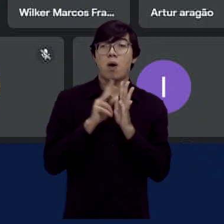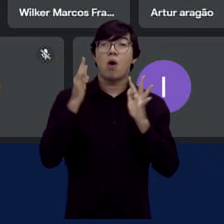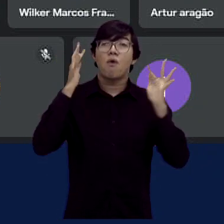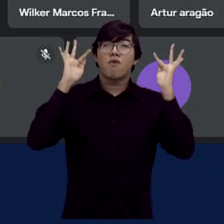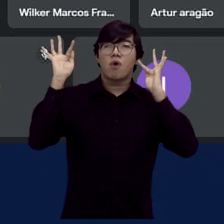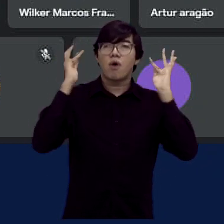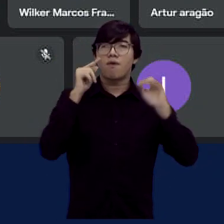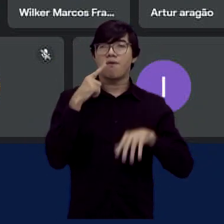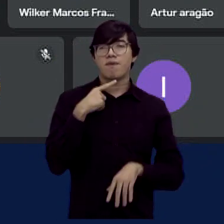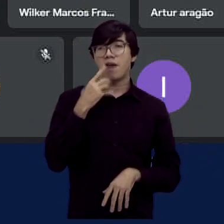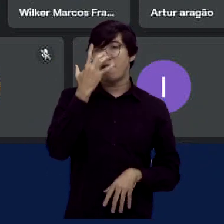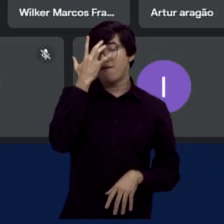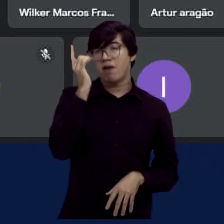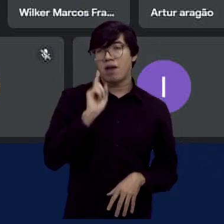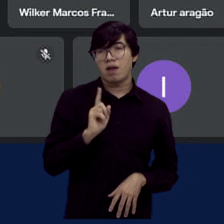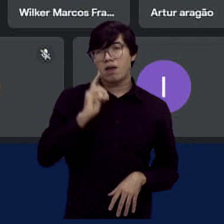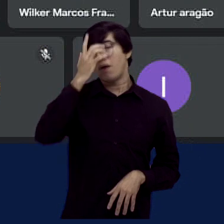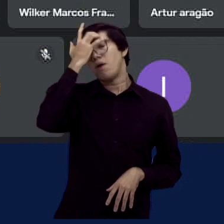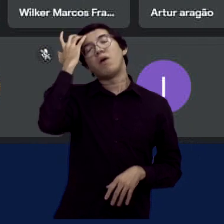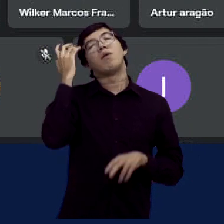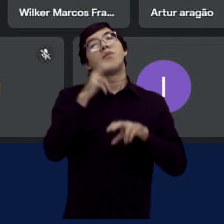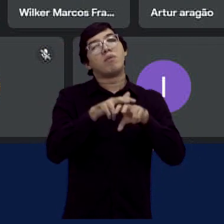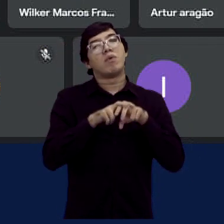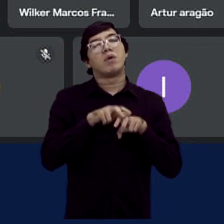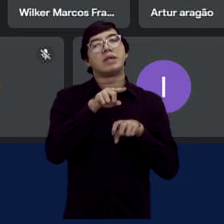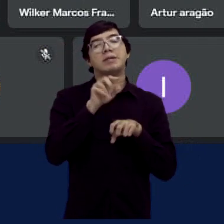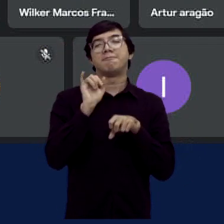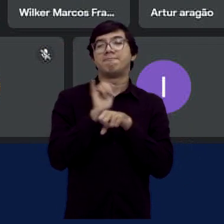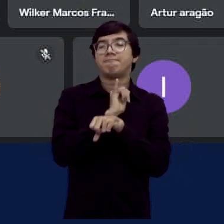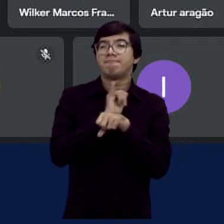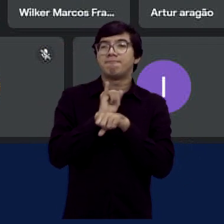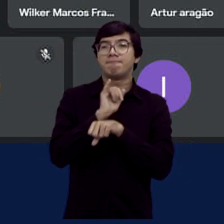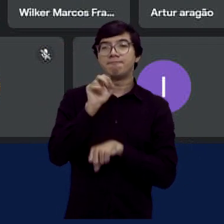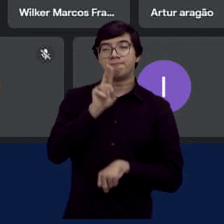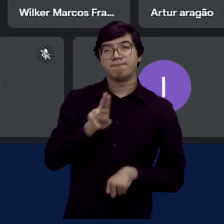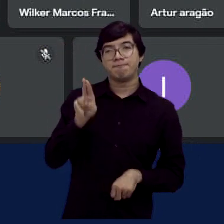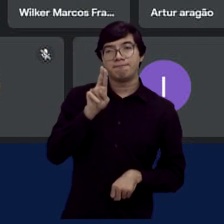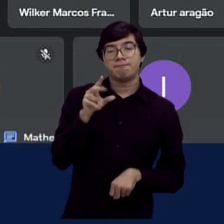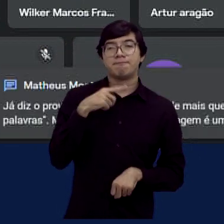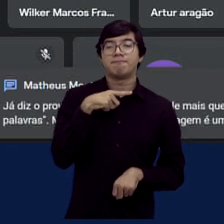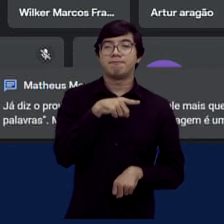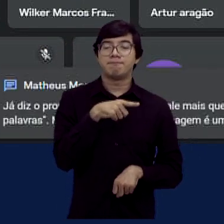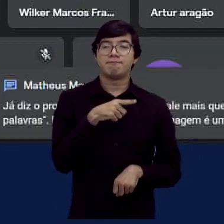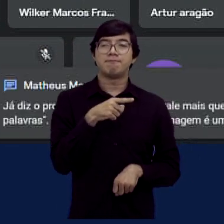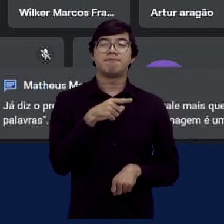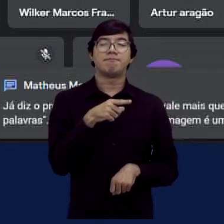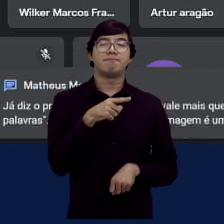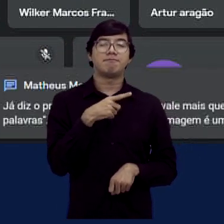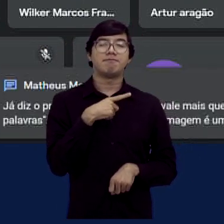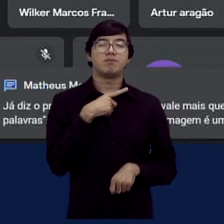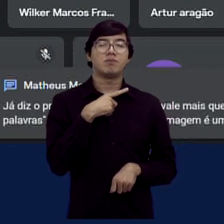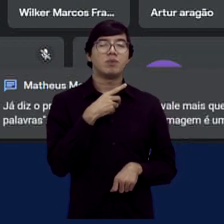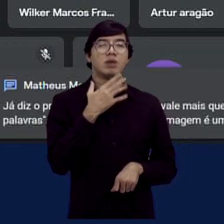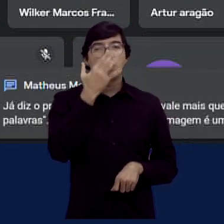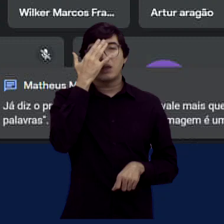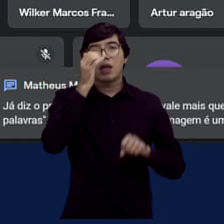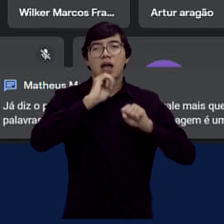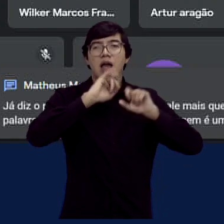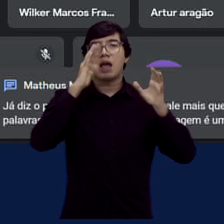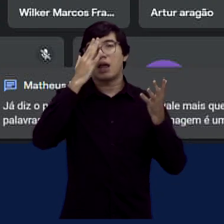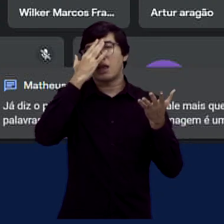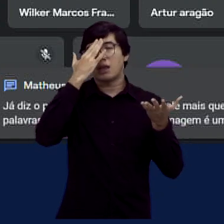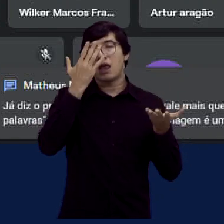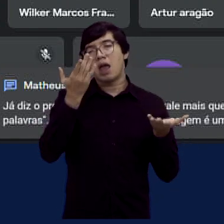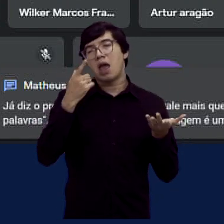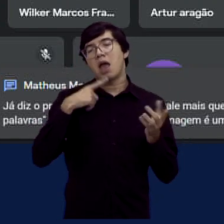falar sobre isso, eu preciso agregar todas essas coisas, e talvez a escolha das histórias em quadrinhos seja melhor. Certo? E as